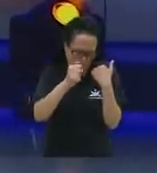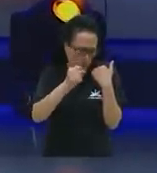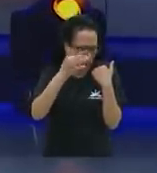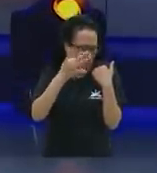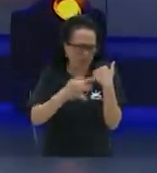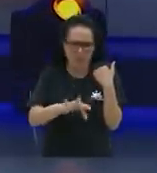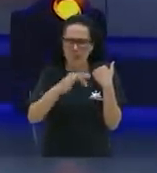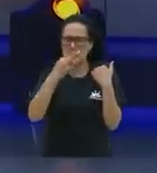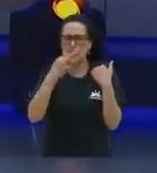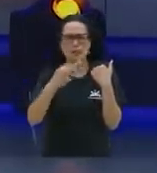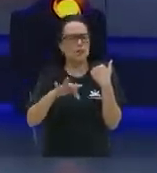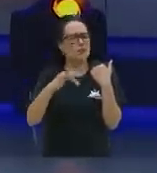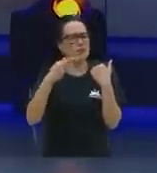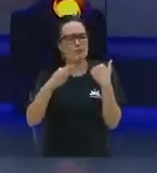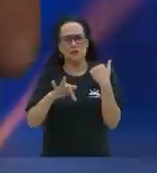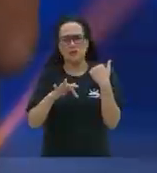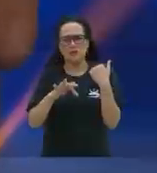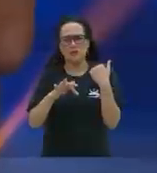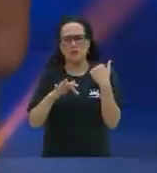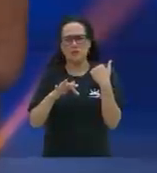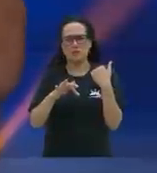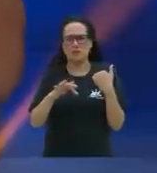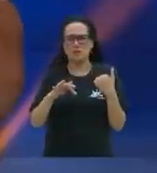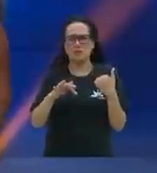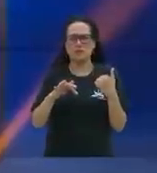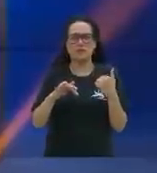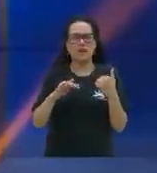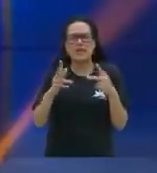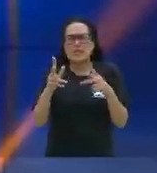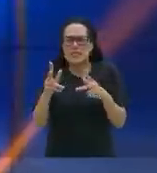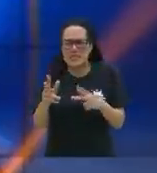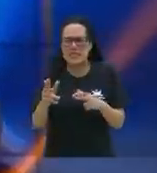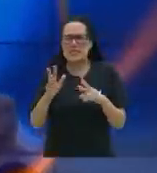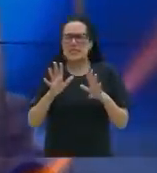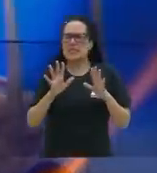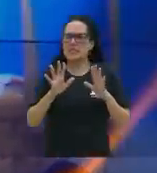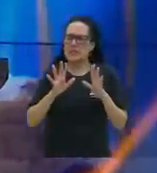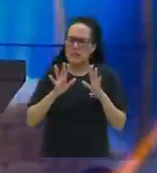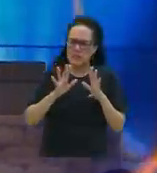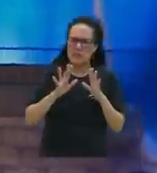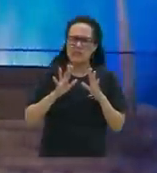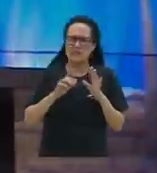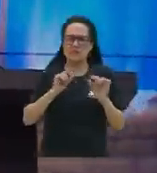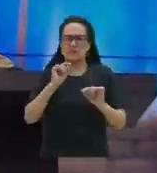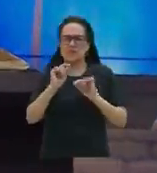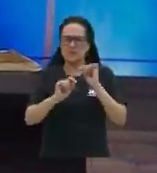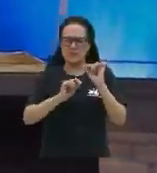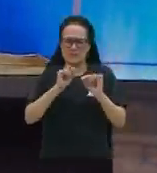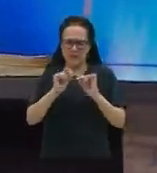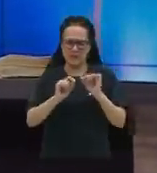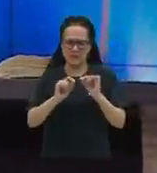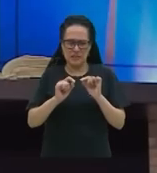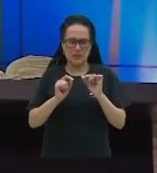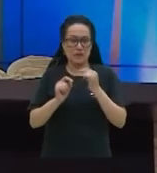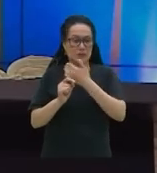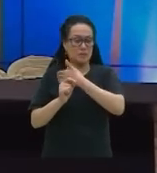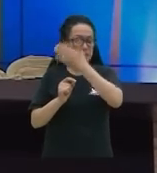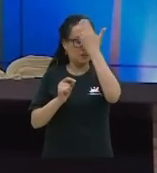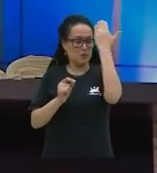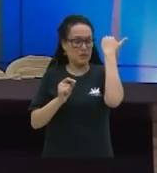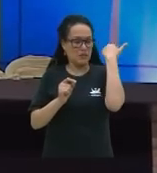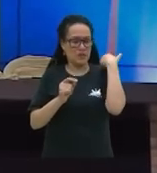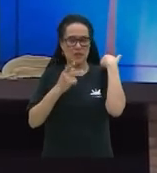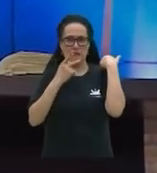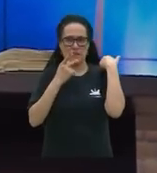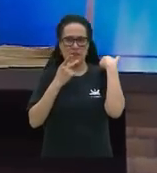que, semelhante, muito longe, mas semelhante a que Simeão falou para Maria: uma espada